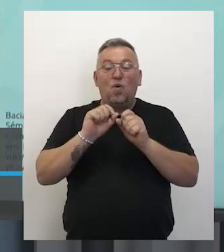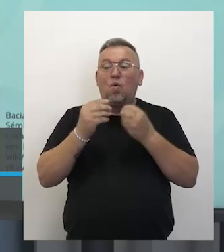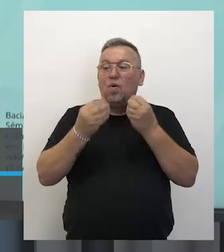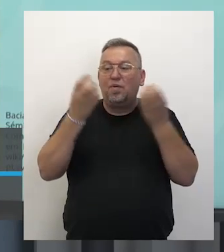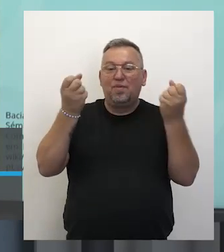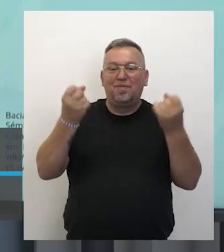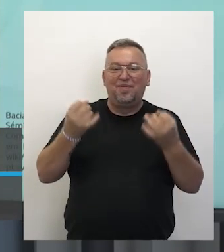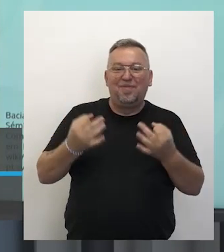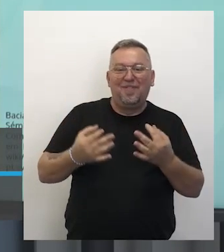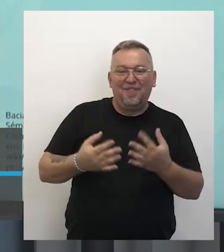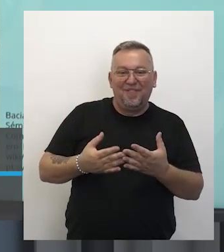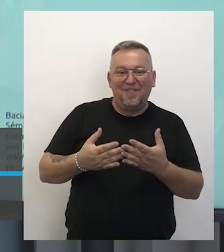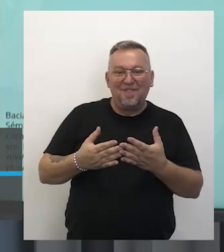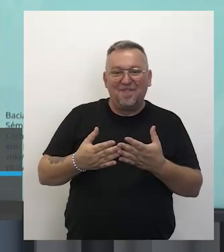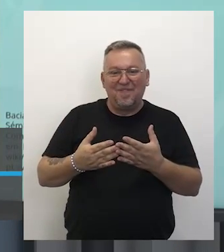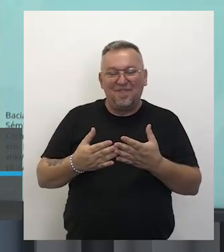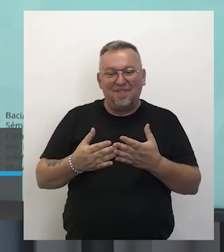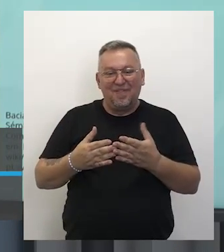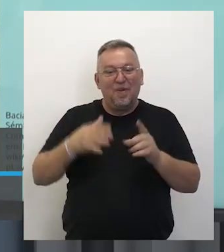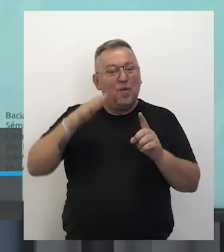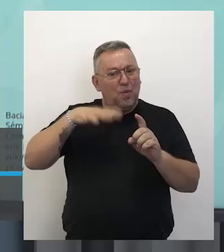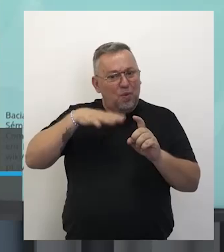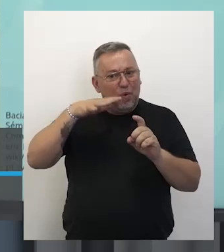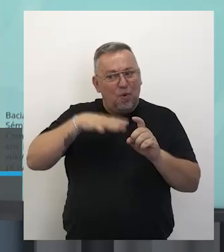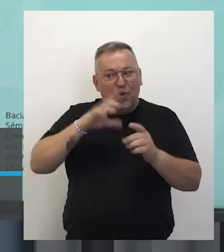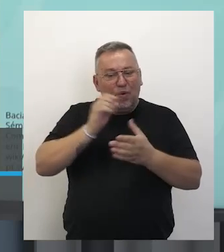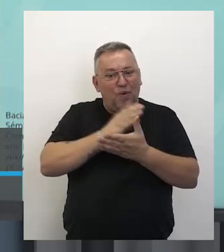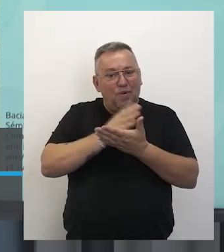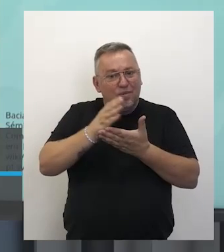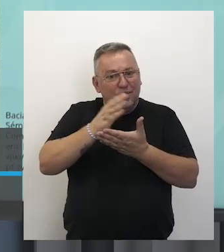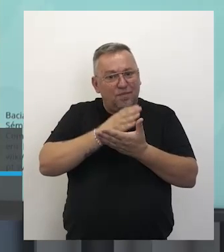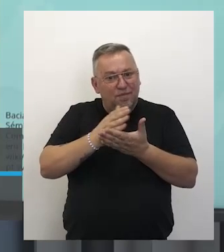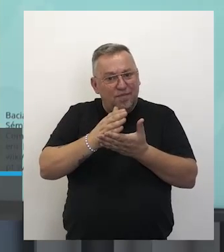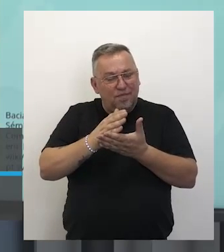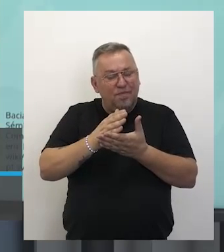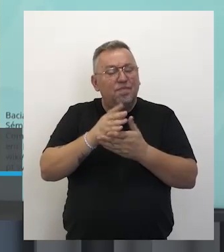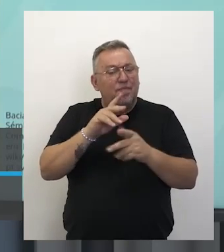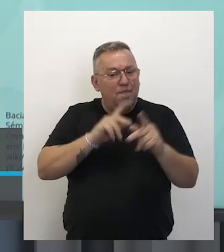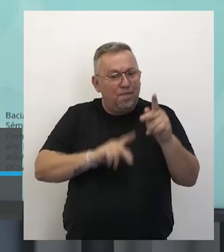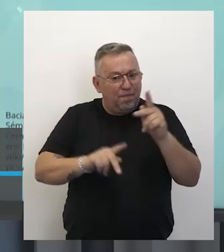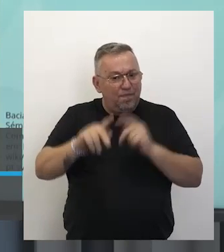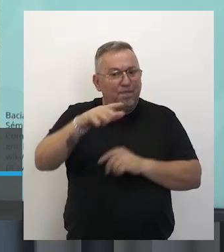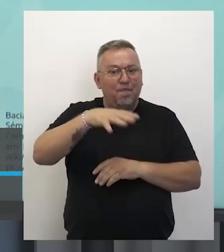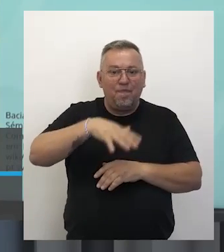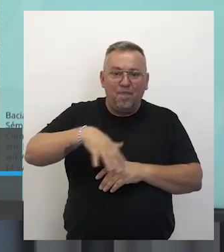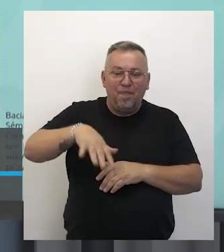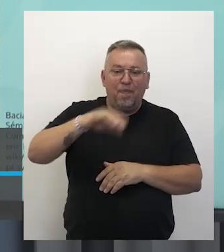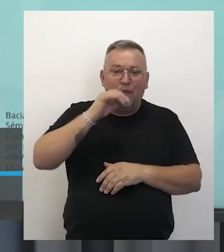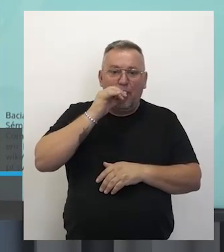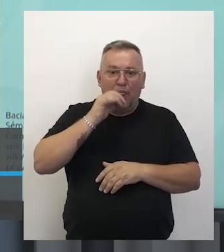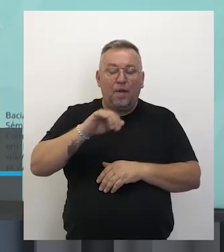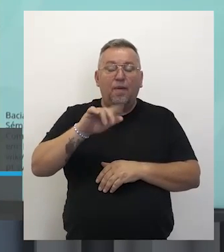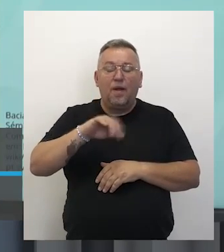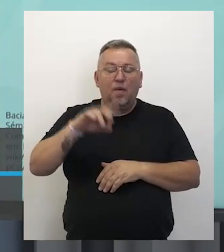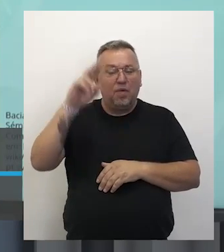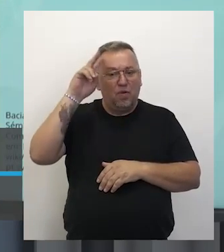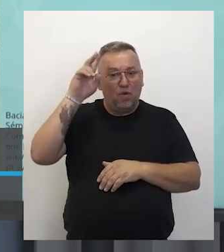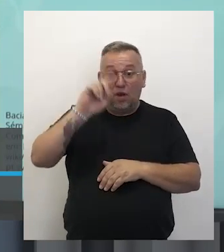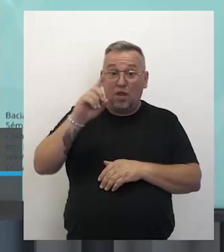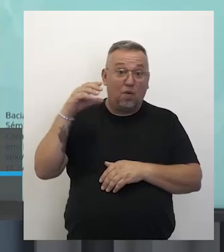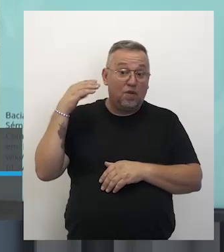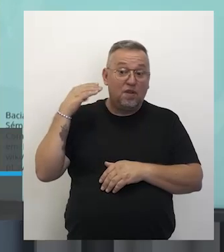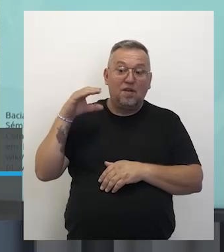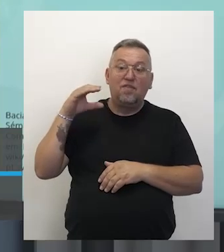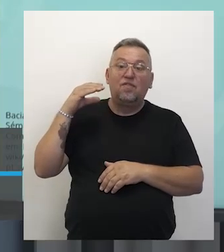conta, mitologicamente, o começo de uma civilização. É uma história não científica. Então,